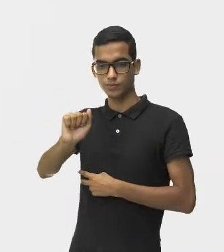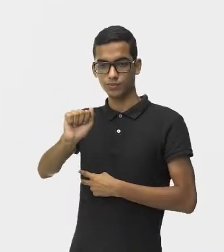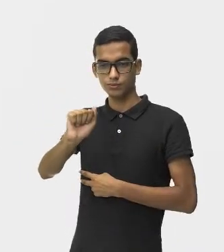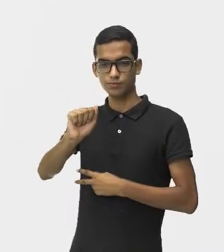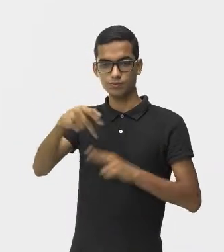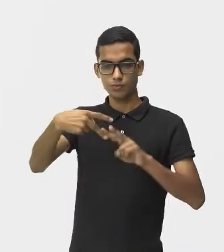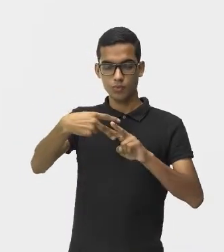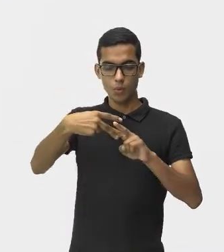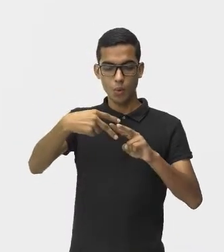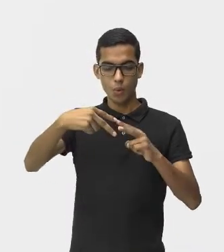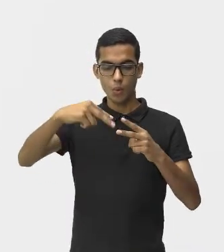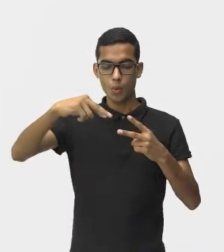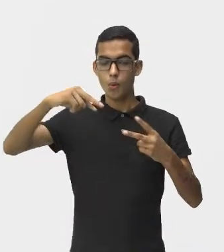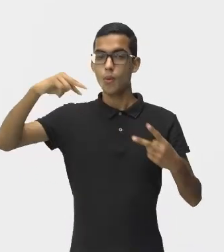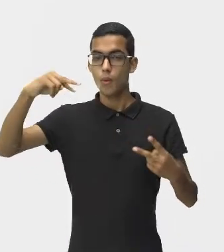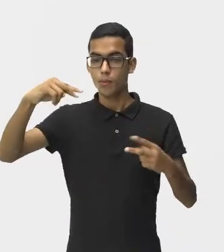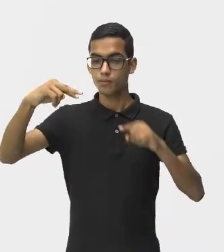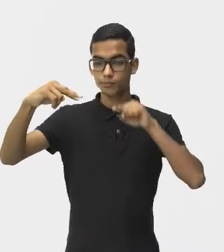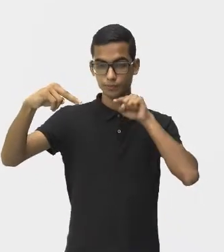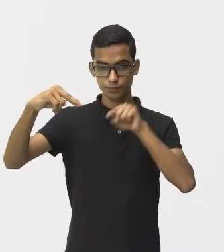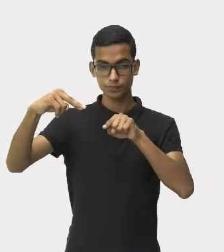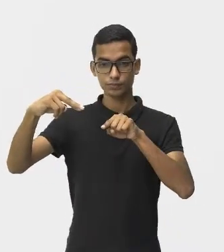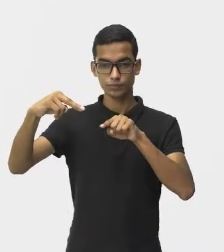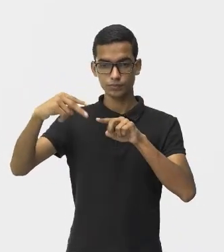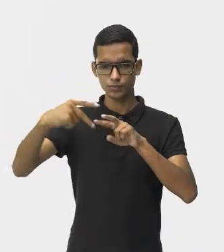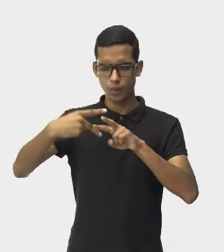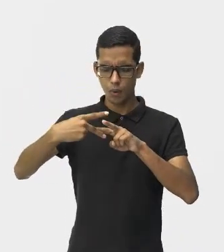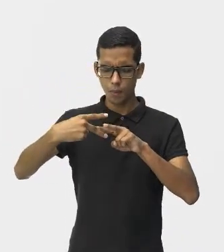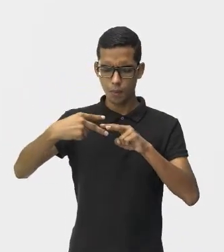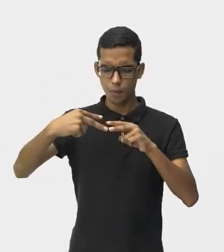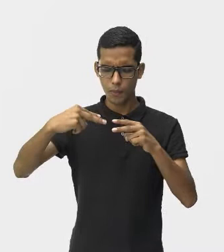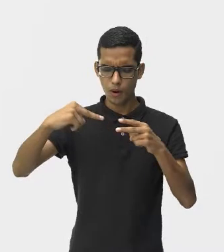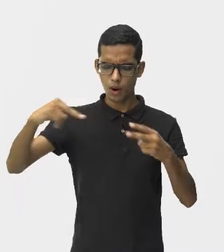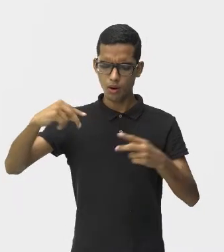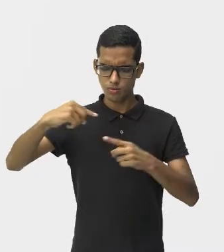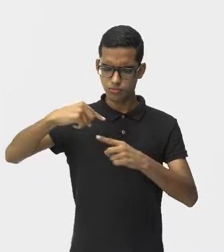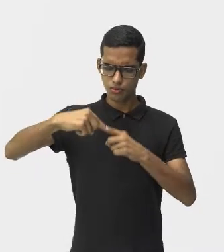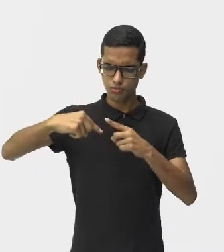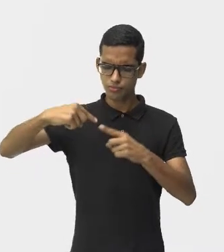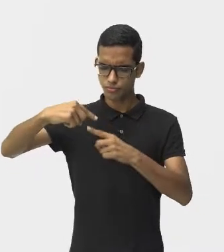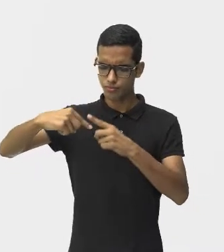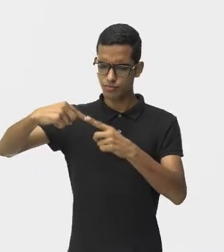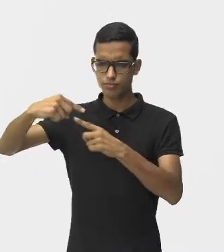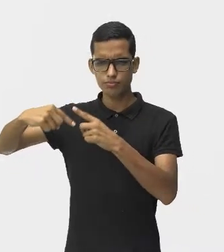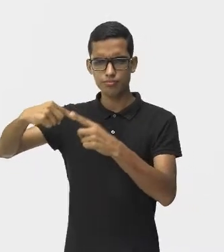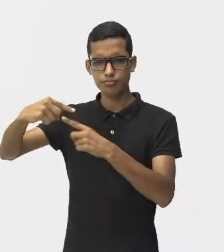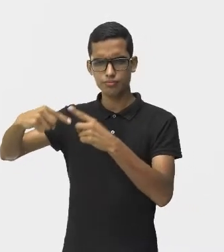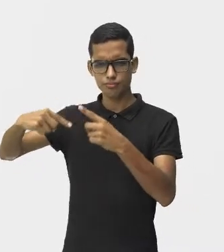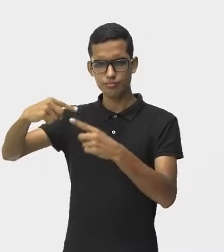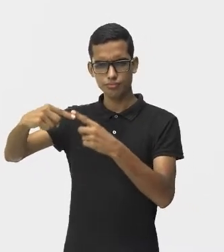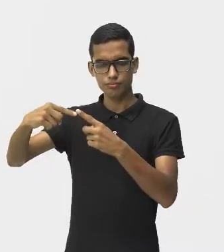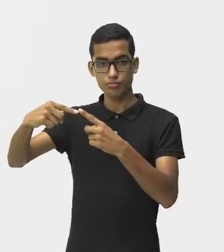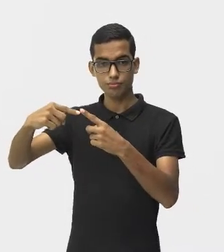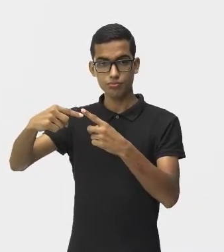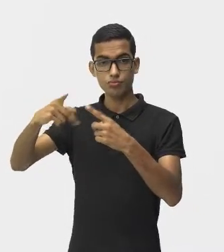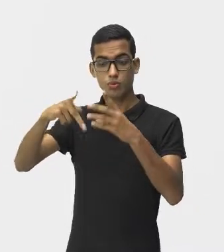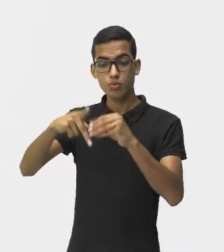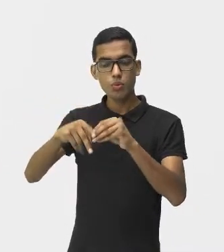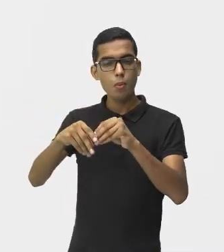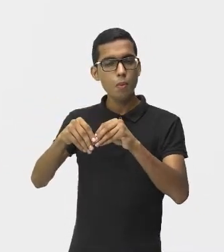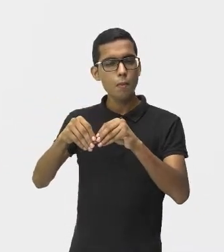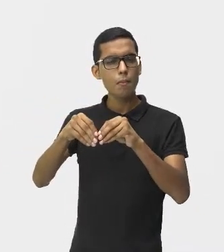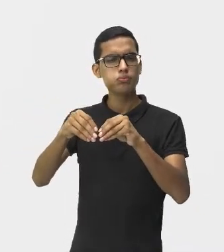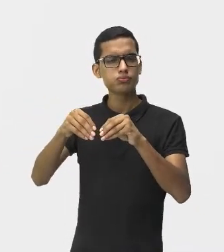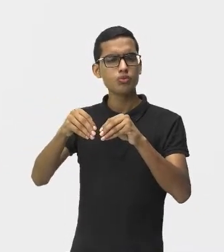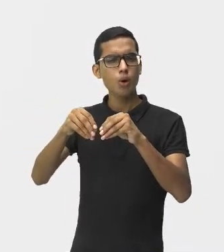DNA. Então o DNA, ele vai se enrolando em proteínas chamadas de histonas, tá? A gente tem